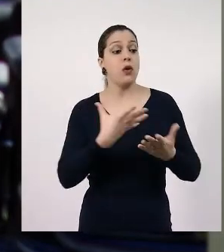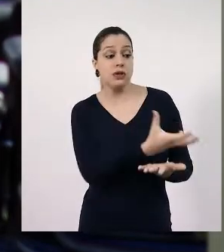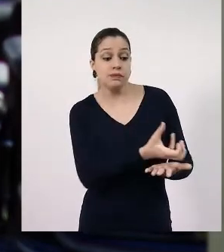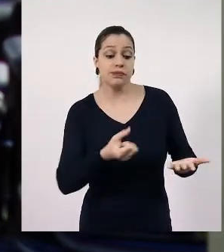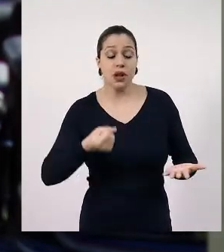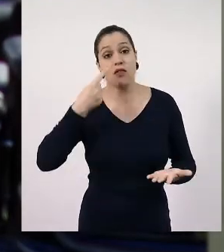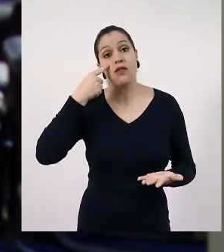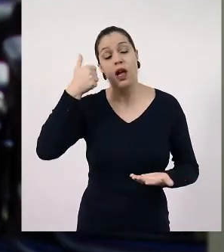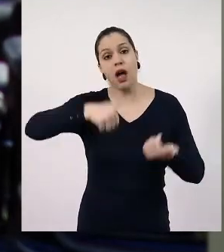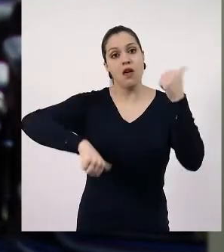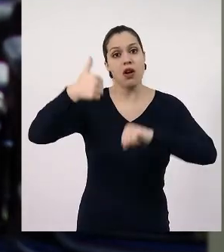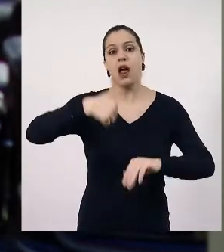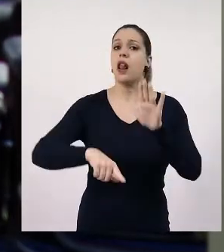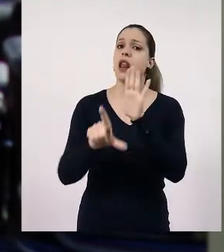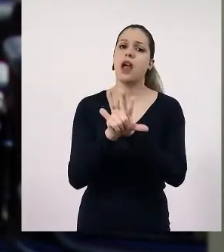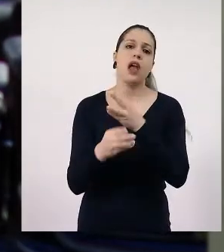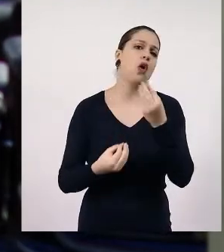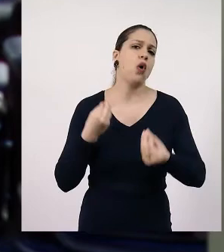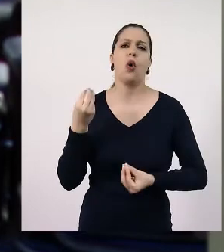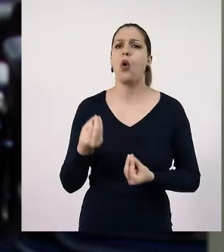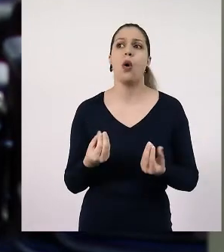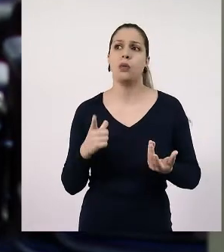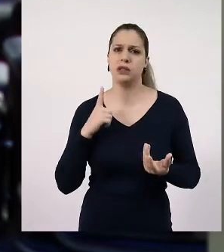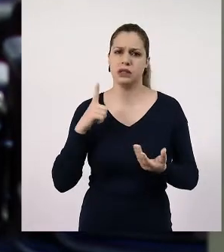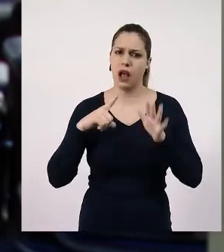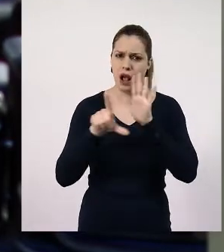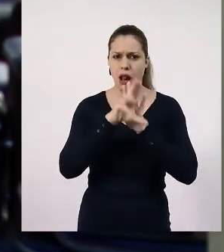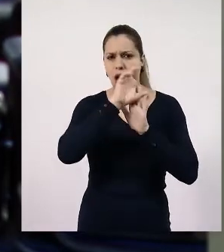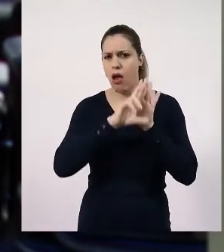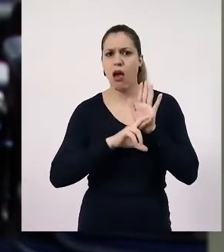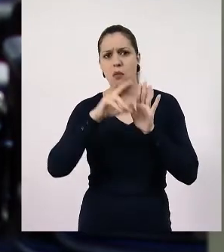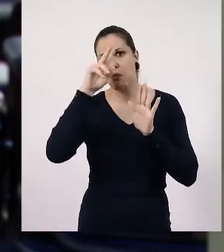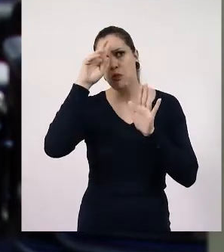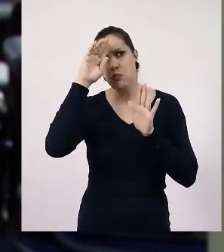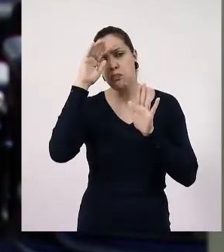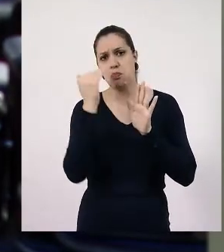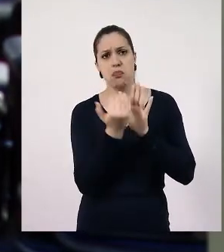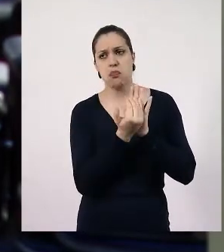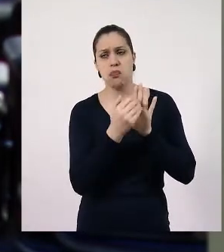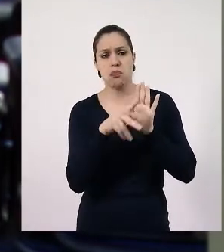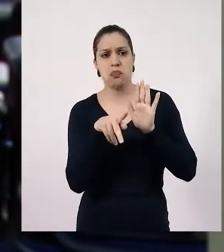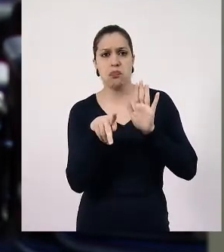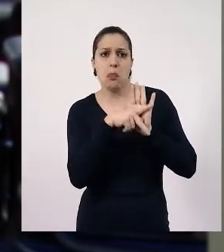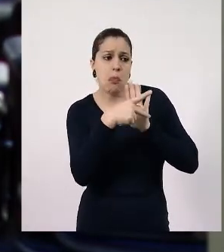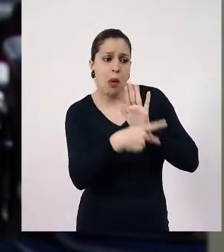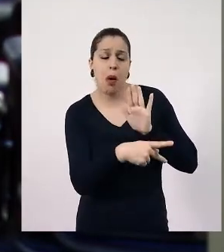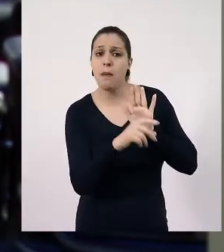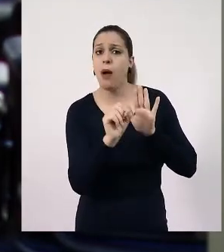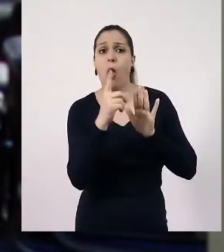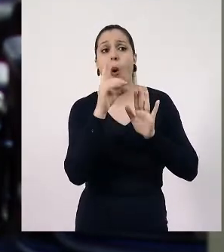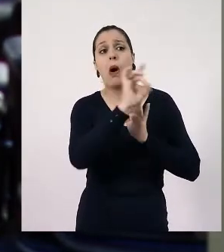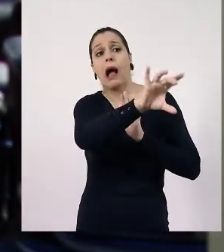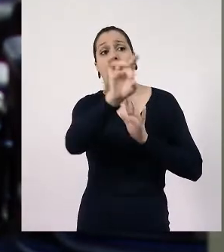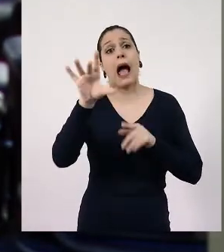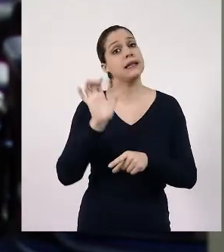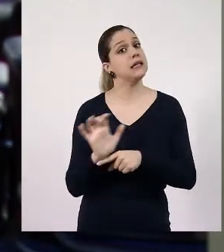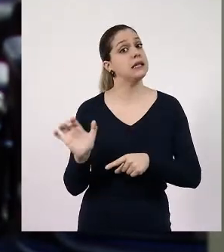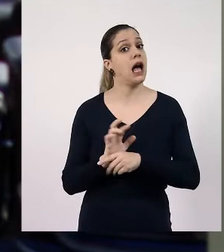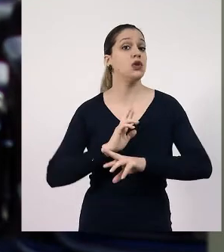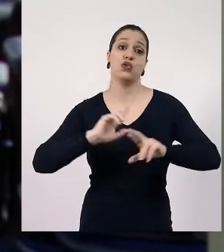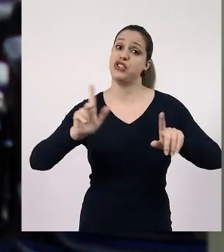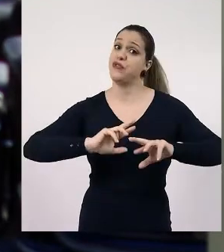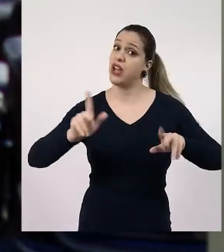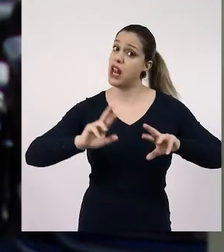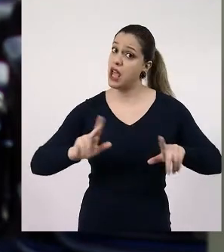relação a uma legislação específica em relação a isso, ou cada estado enfrenta uma